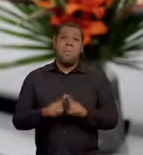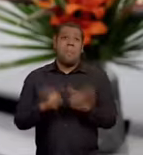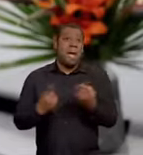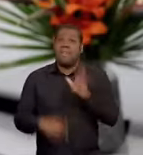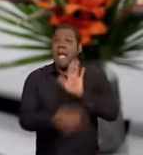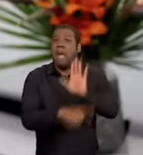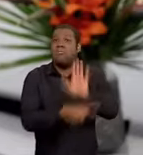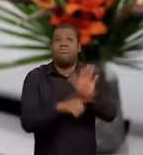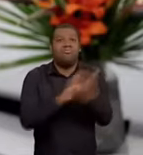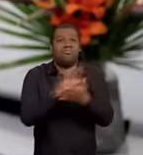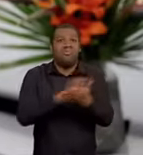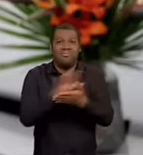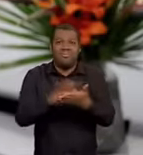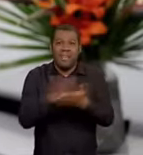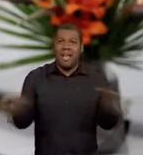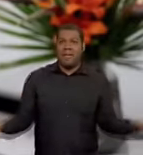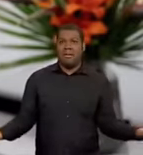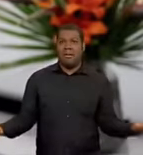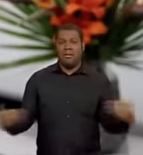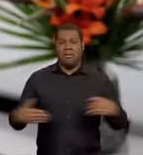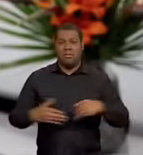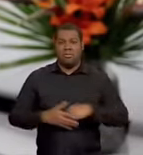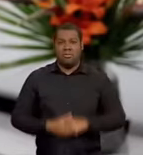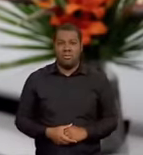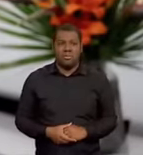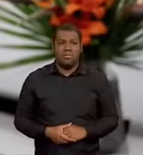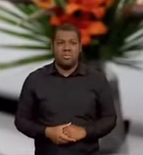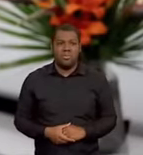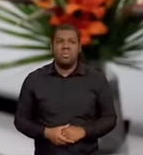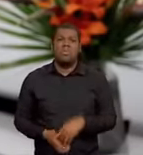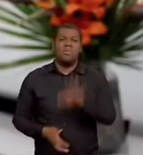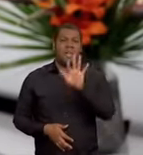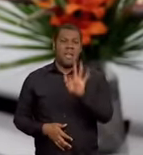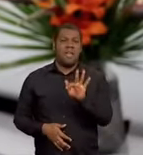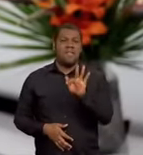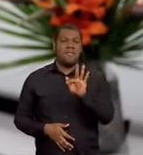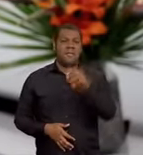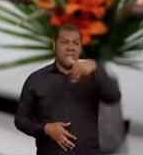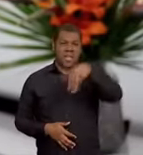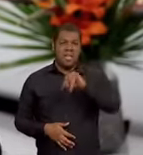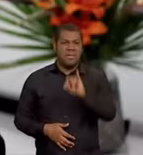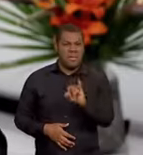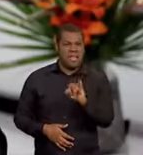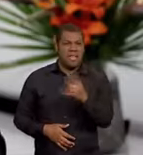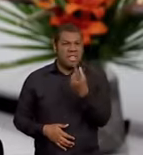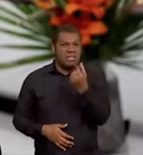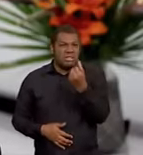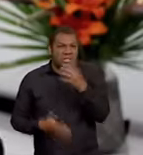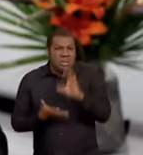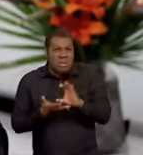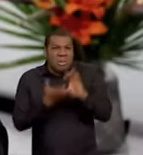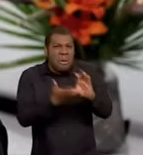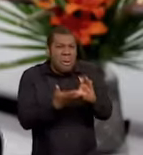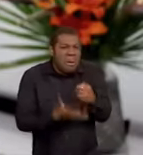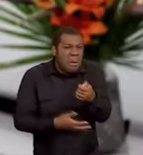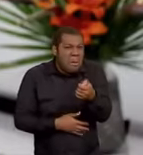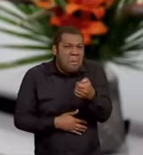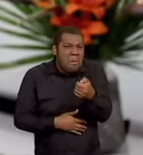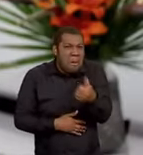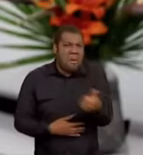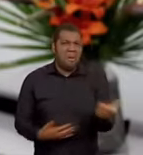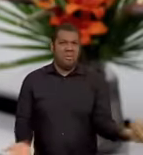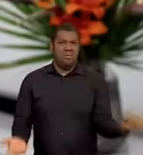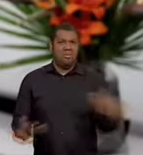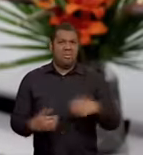deveria ajudar, mas não ajuda. O dinheiro que ele põe lá é quase como se fosse um capresto. O país fica preso àquilo e